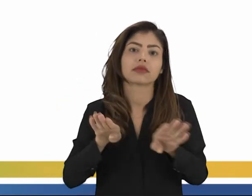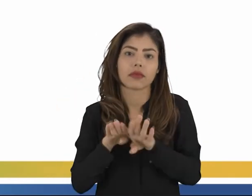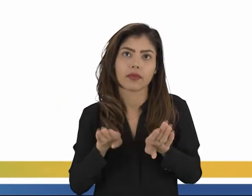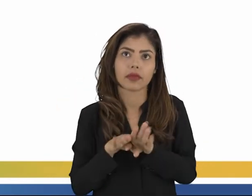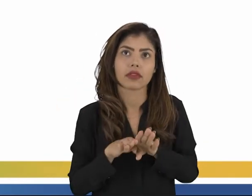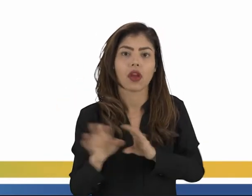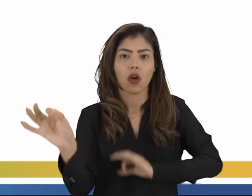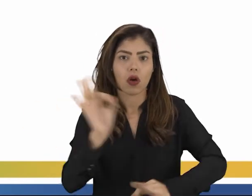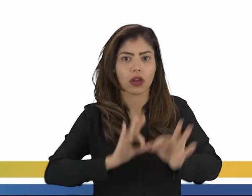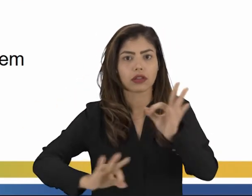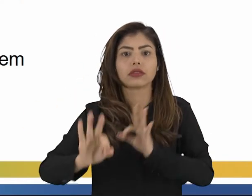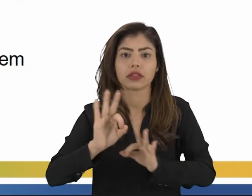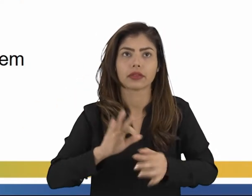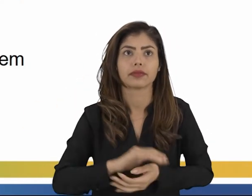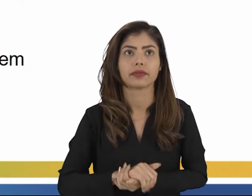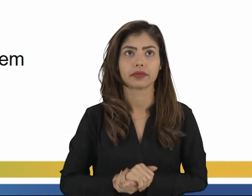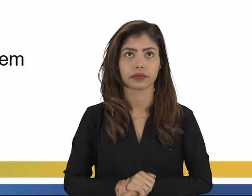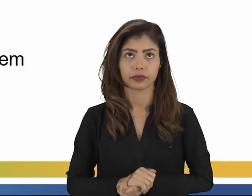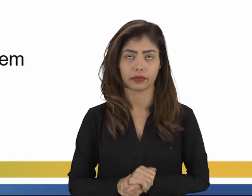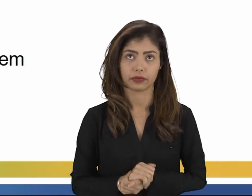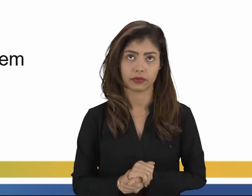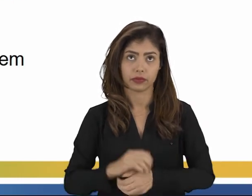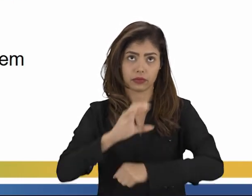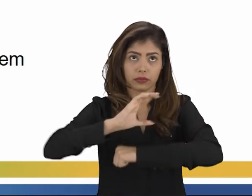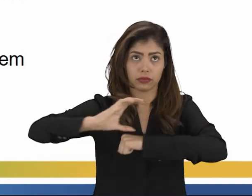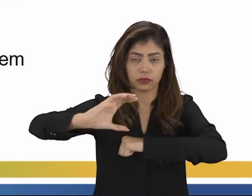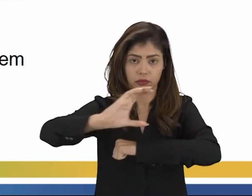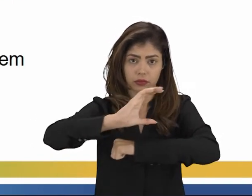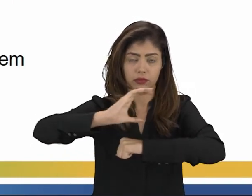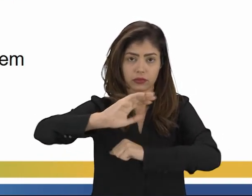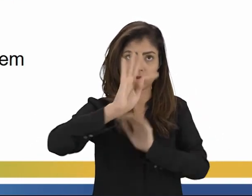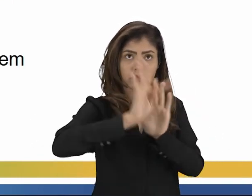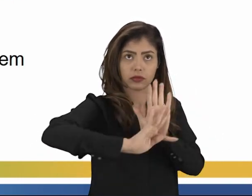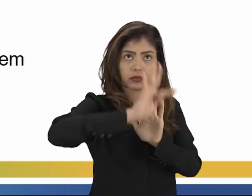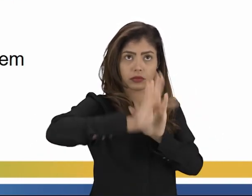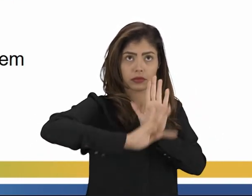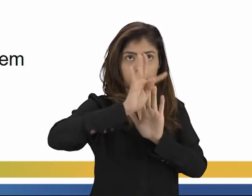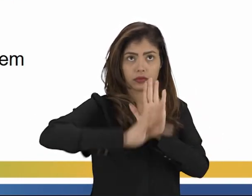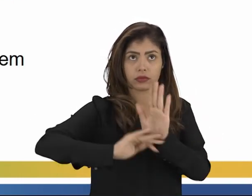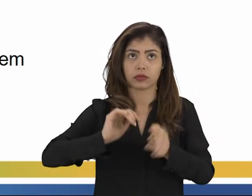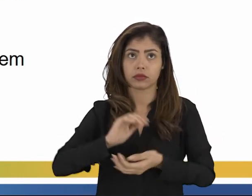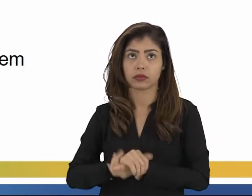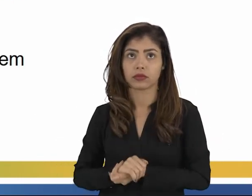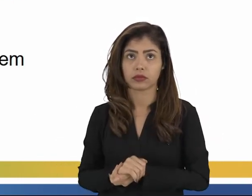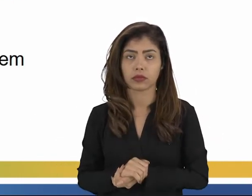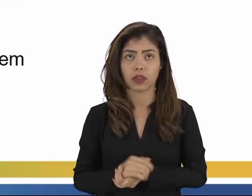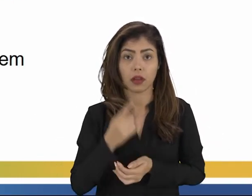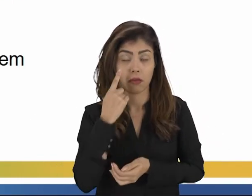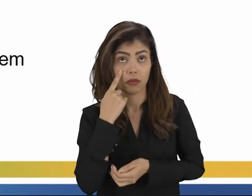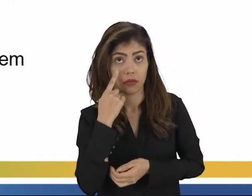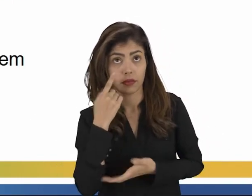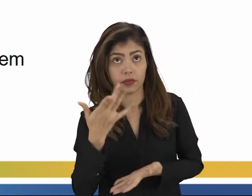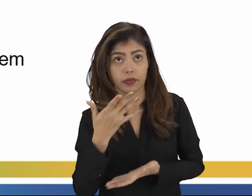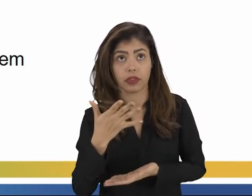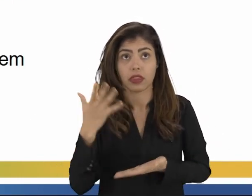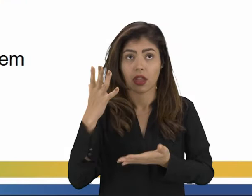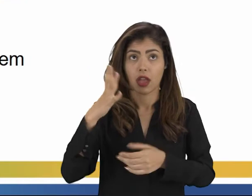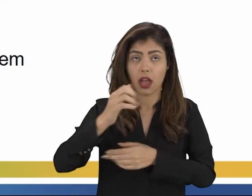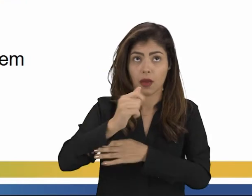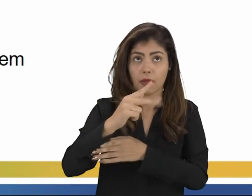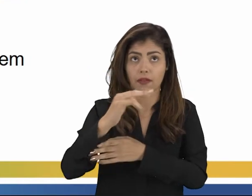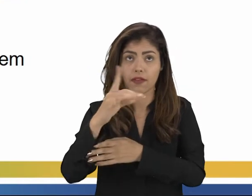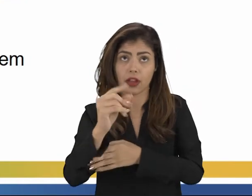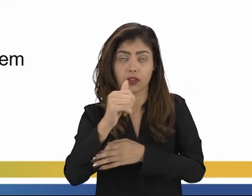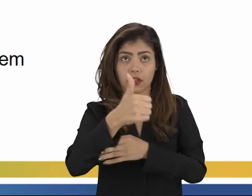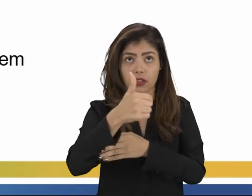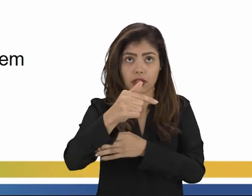seja organizada. A Constituição, o texto de Constituição, observe nosso material, aprovado em 17 de